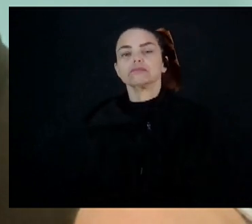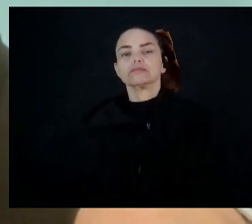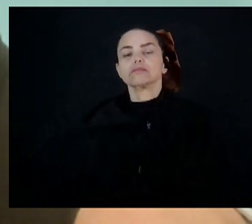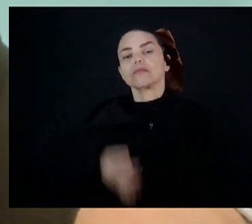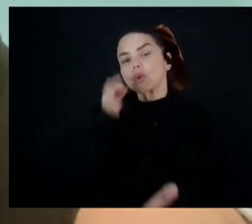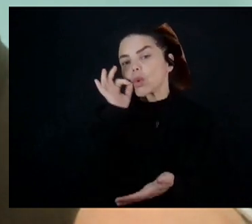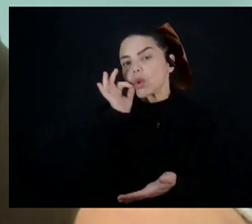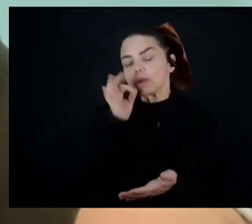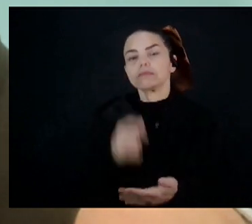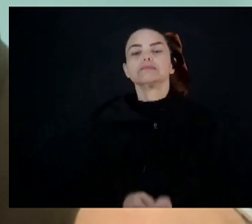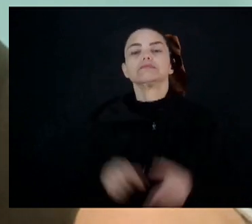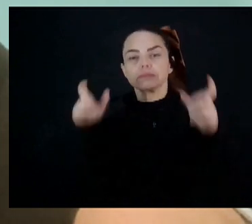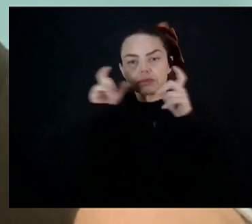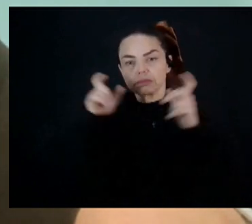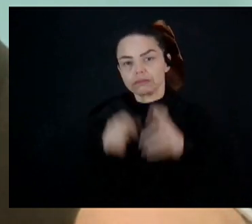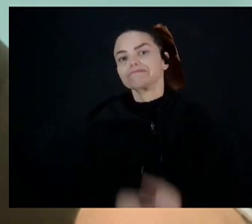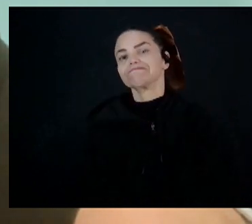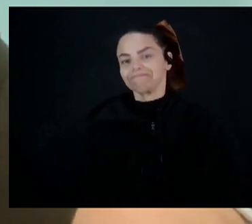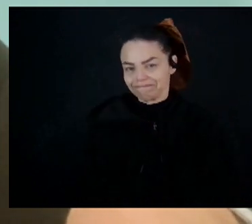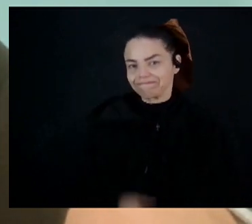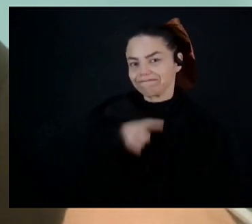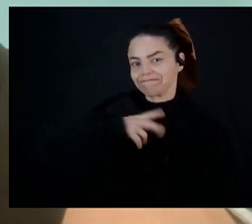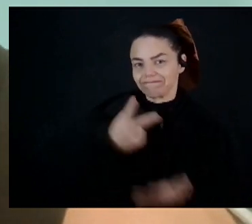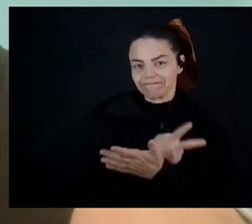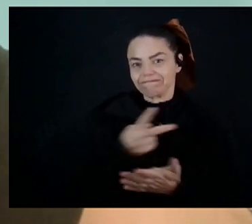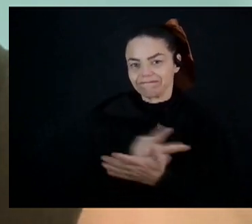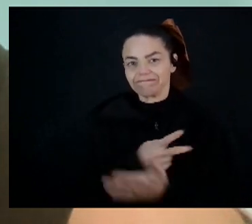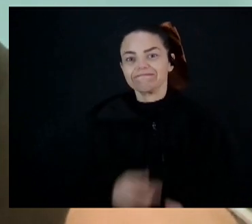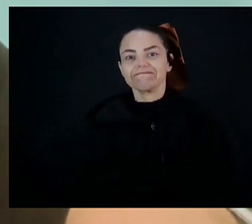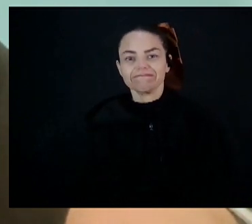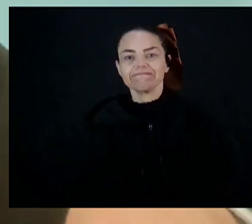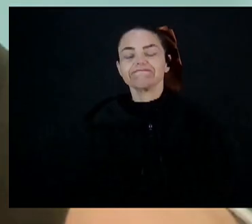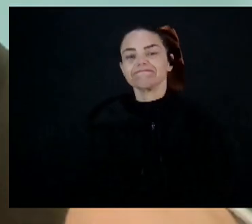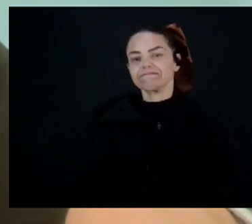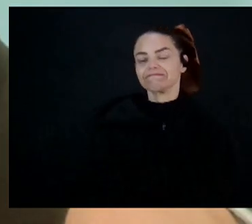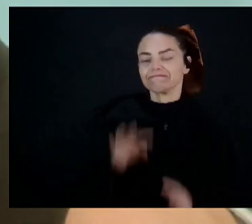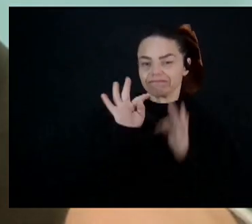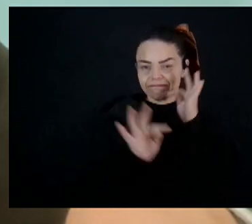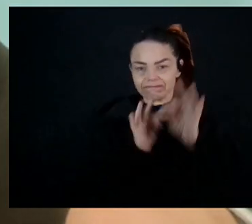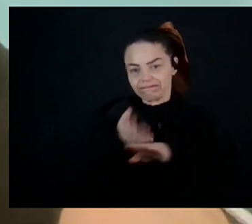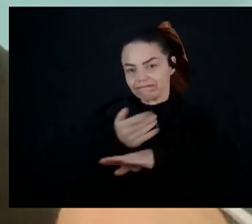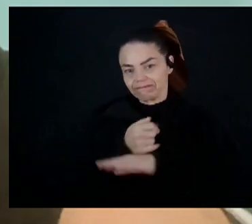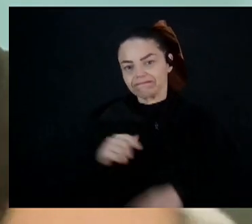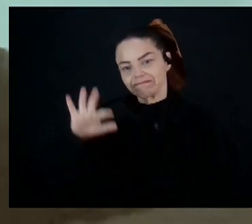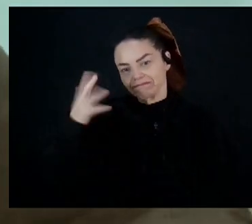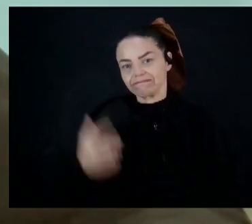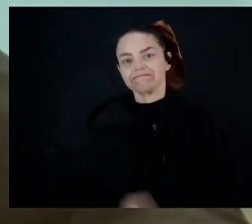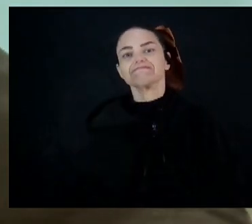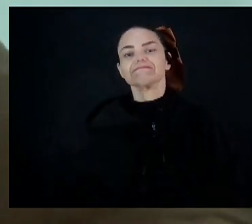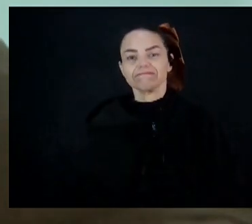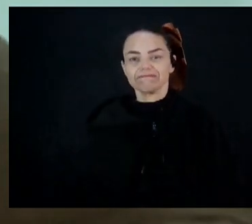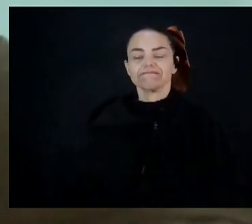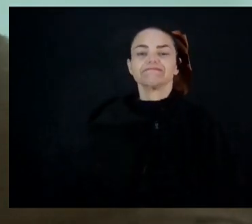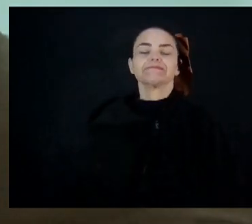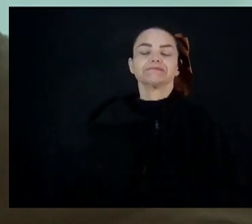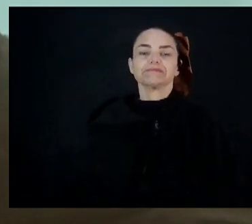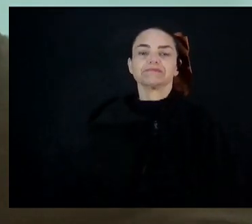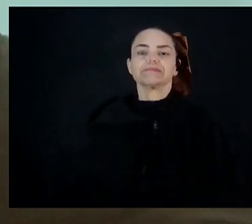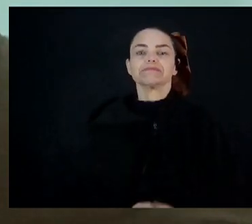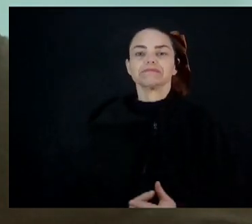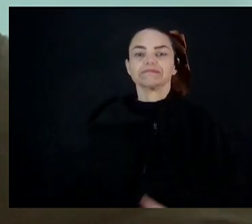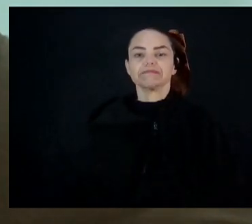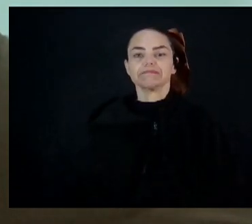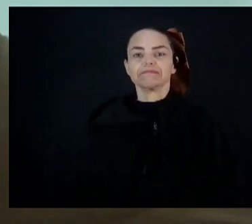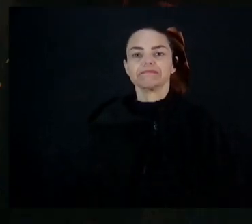sinal de alerta que tem algo muito errado e que tem que ser realmente tratado antes de que alguma coisa mais grave aí aconteça. Excelente, doutor.